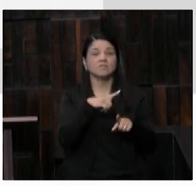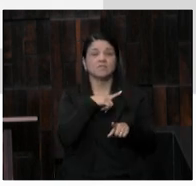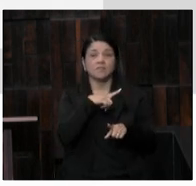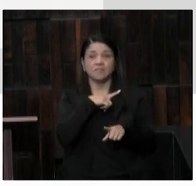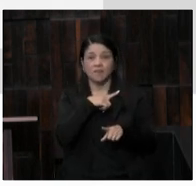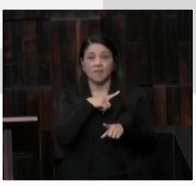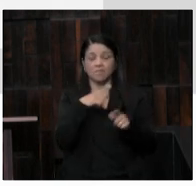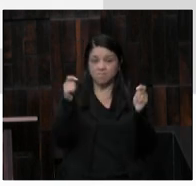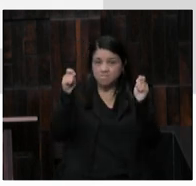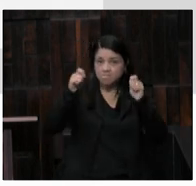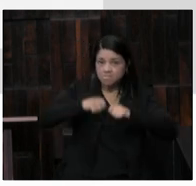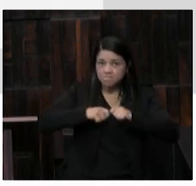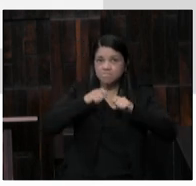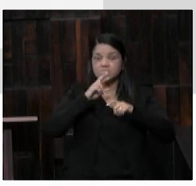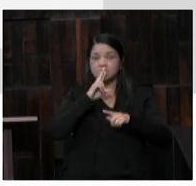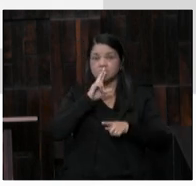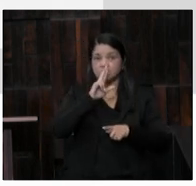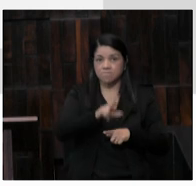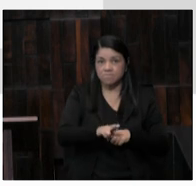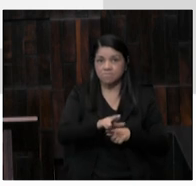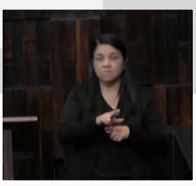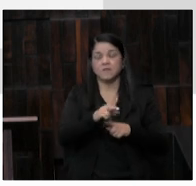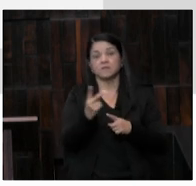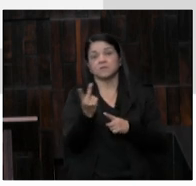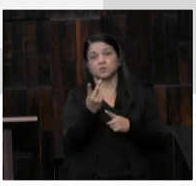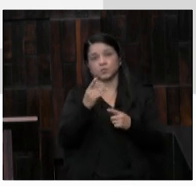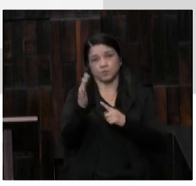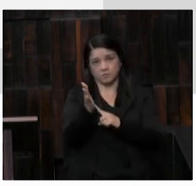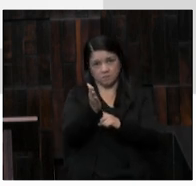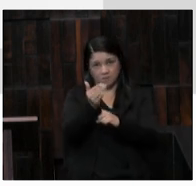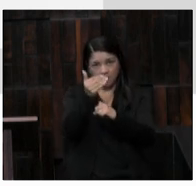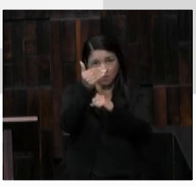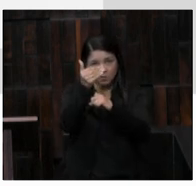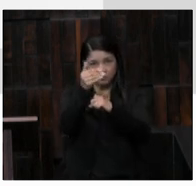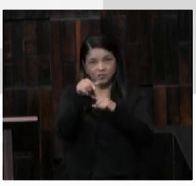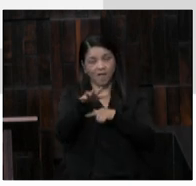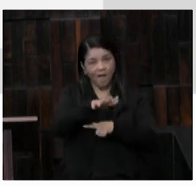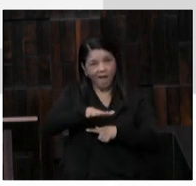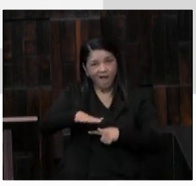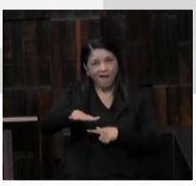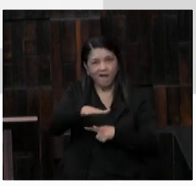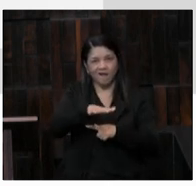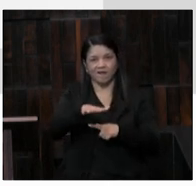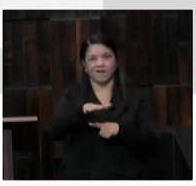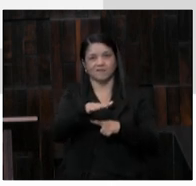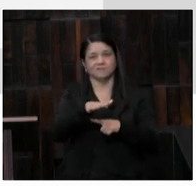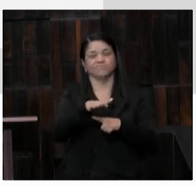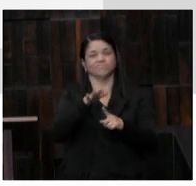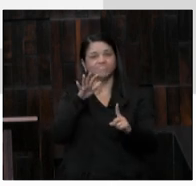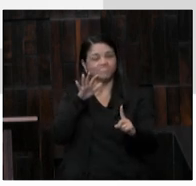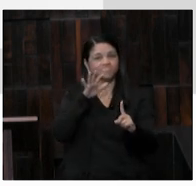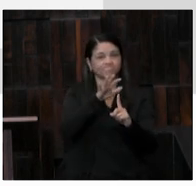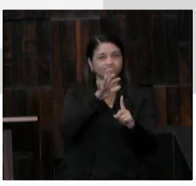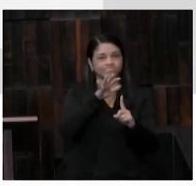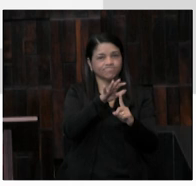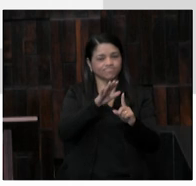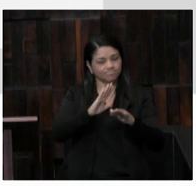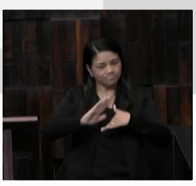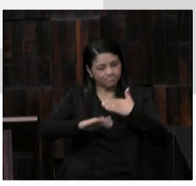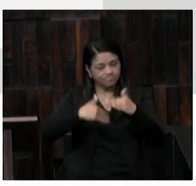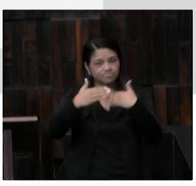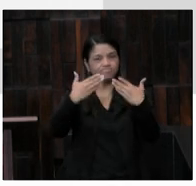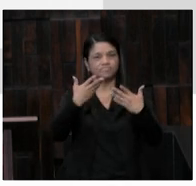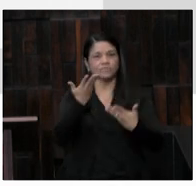como potenciais resultados dessas duas tecnologias. São áreas que vão interferir na funcionalidade e no desenvolvimento